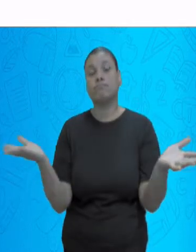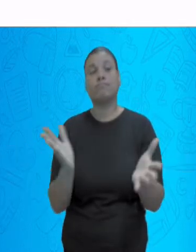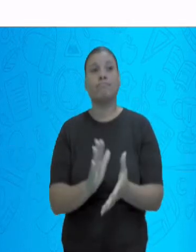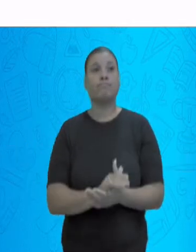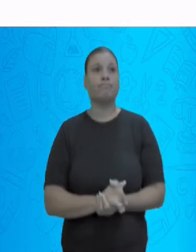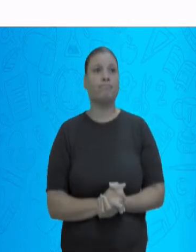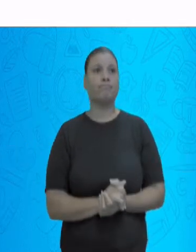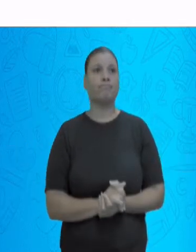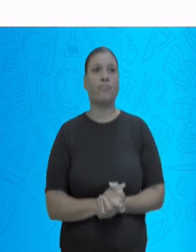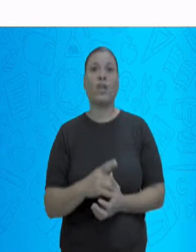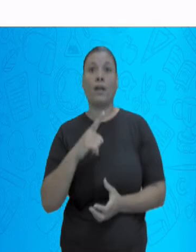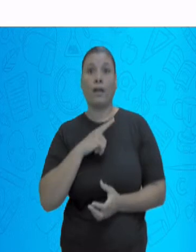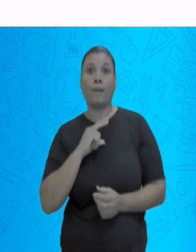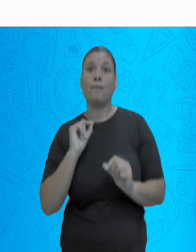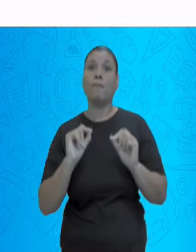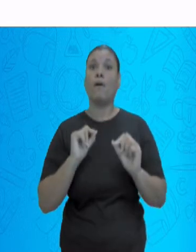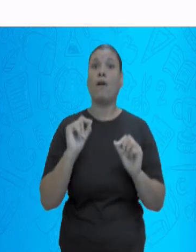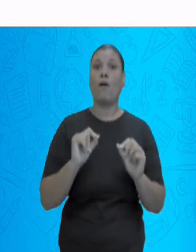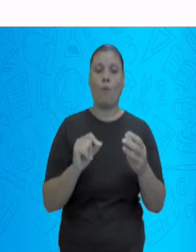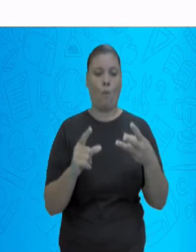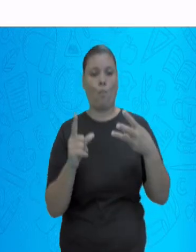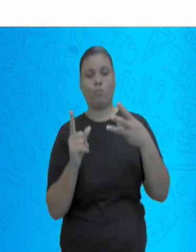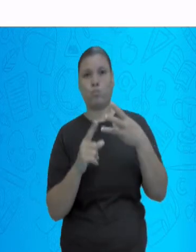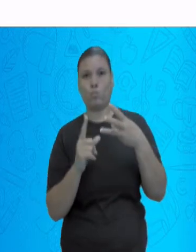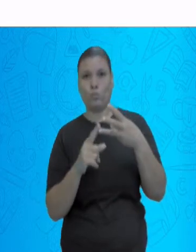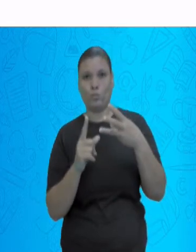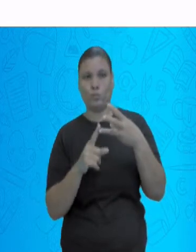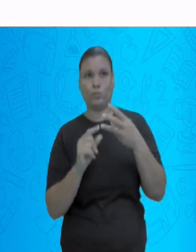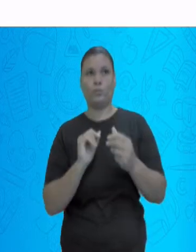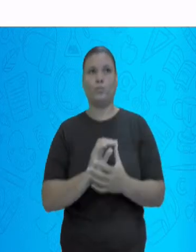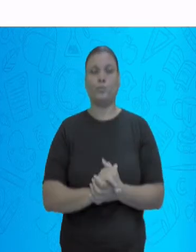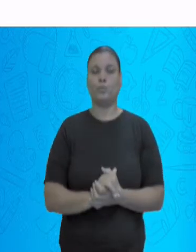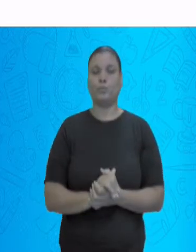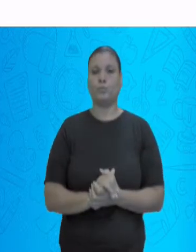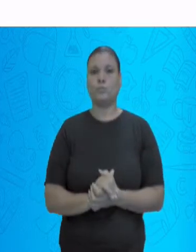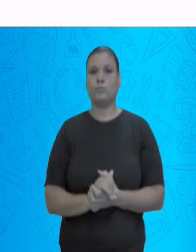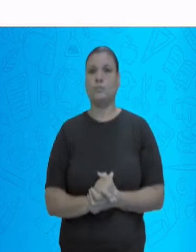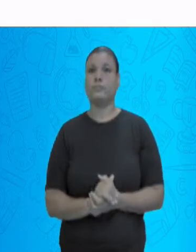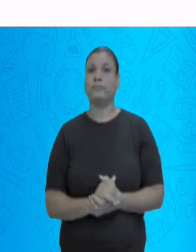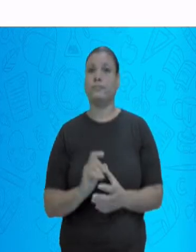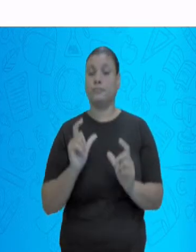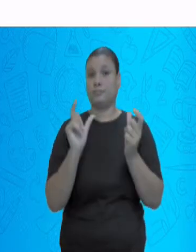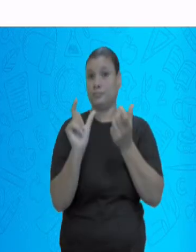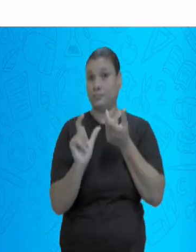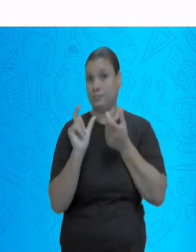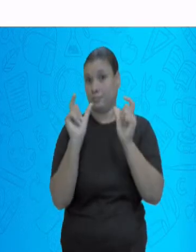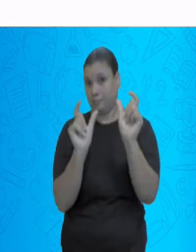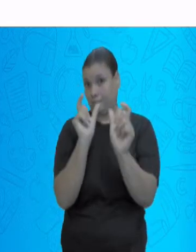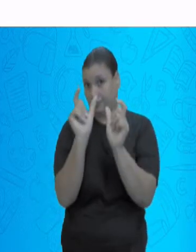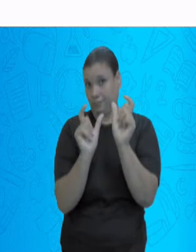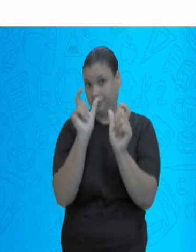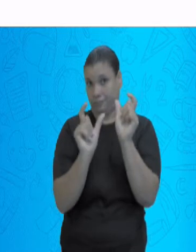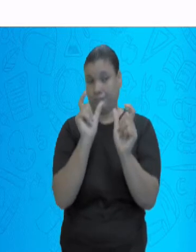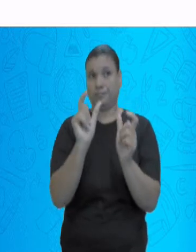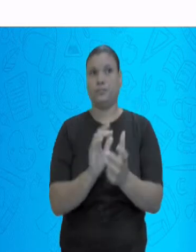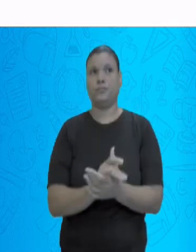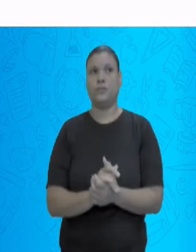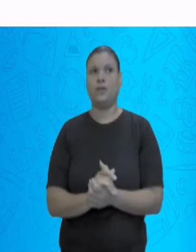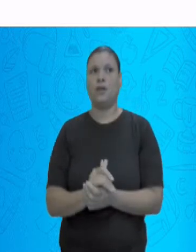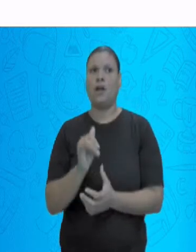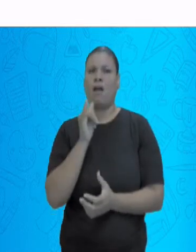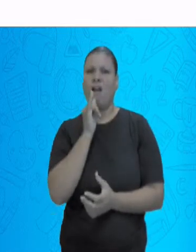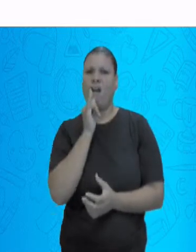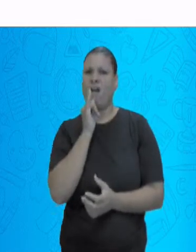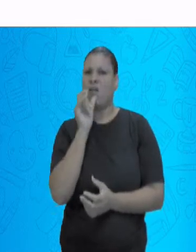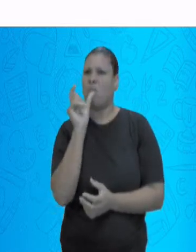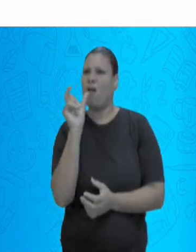Advérbios: sempre, certamente, ontem e etc. Agora me conte